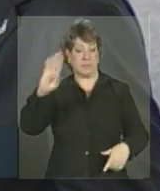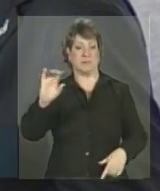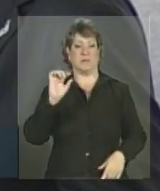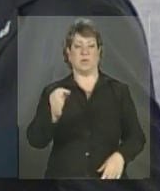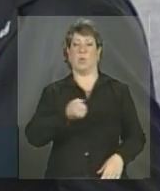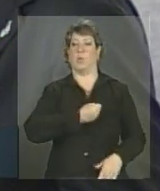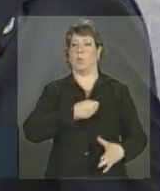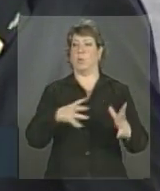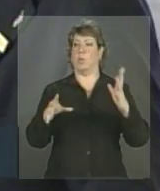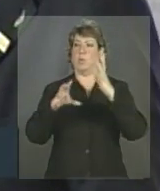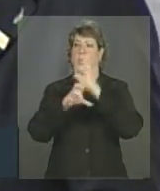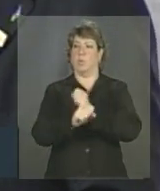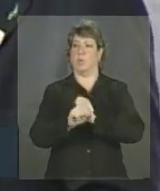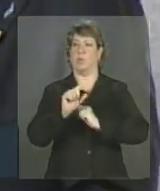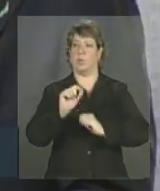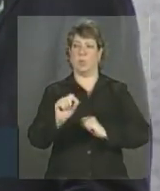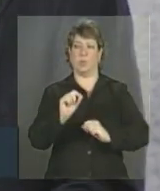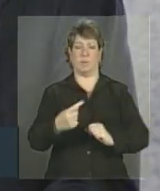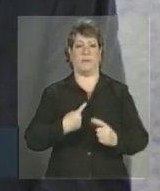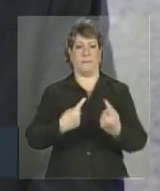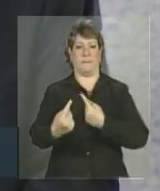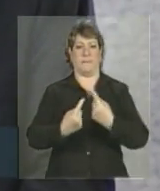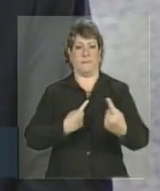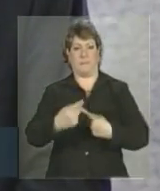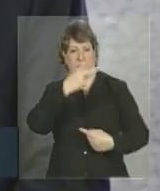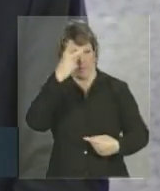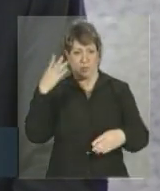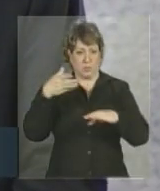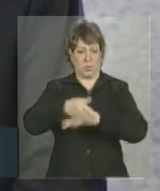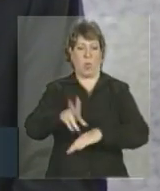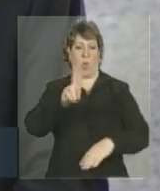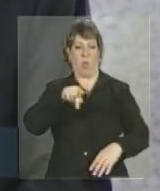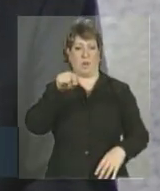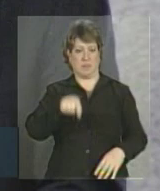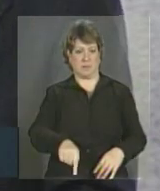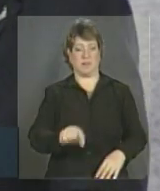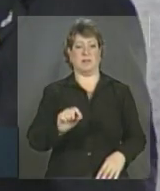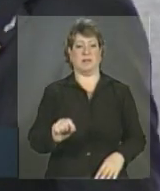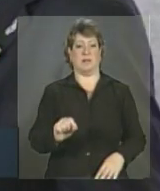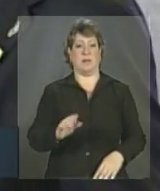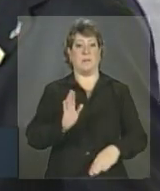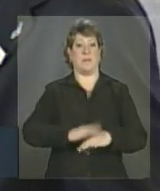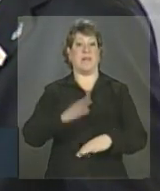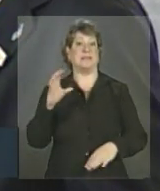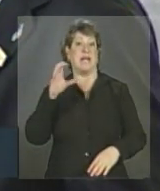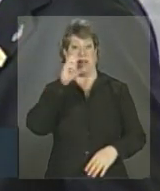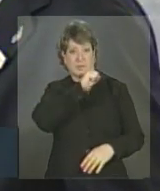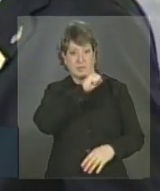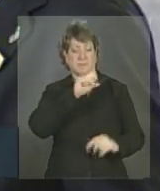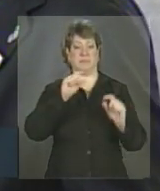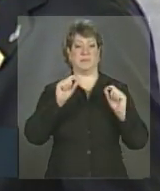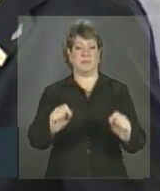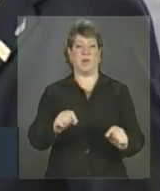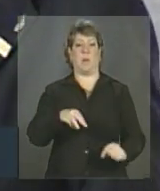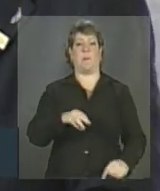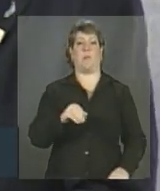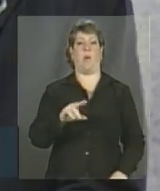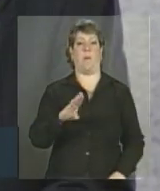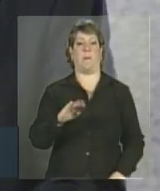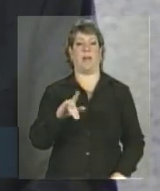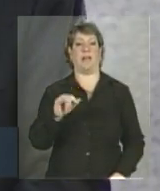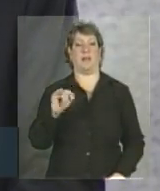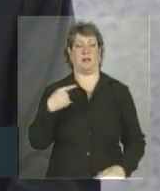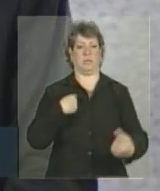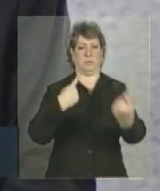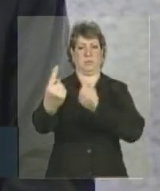o número de passageiros que vão usar o nosso sistema, dando mais rapidez na mobilidade, na